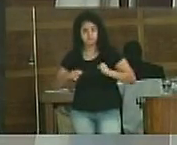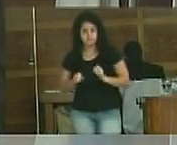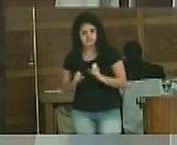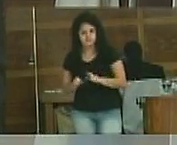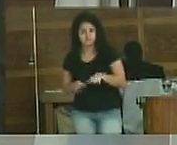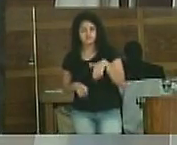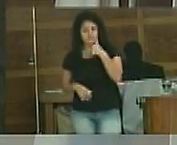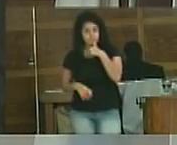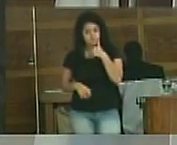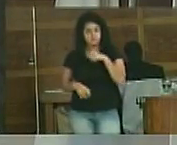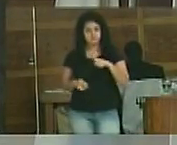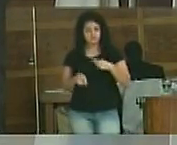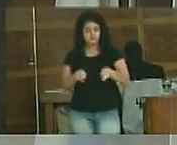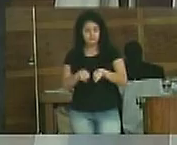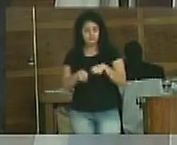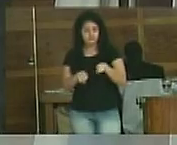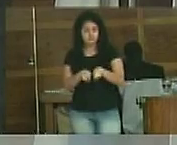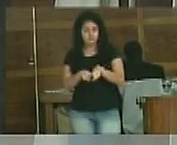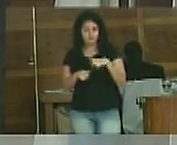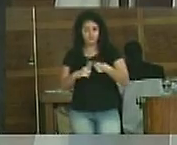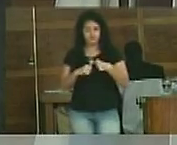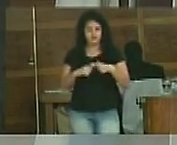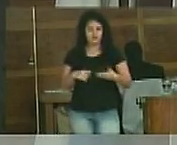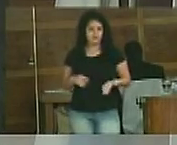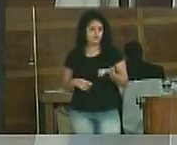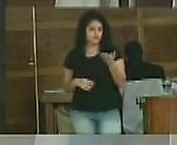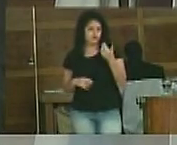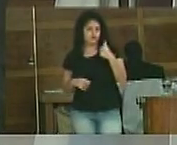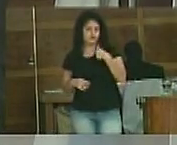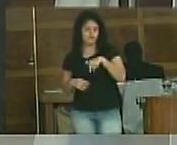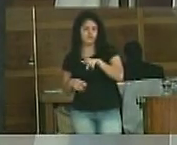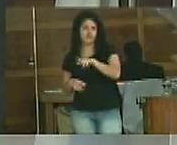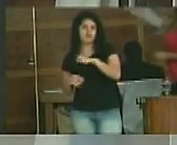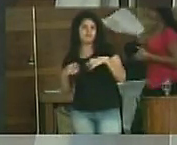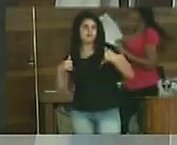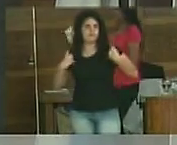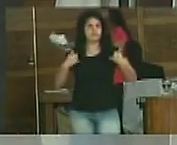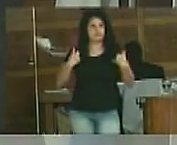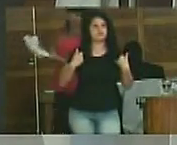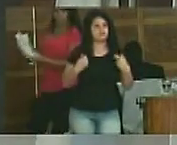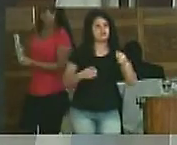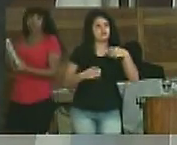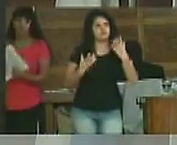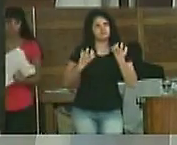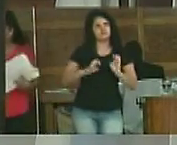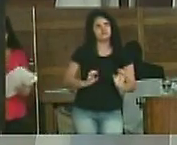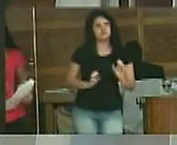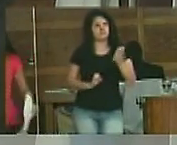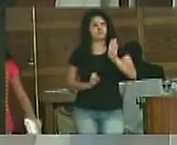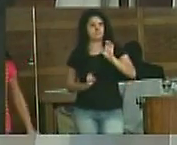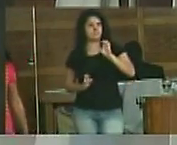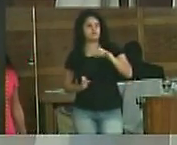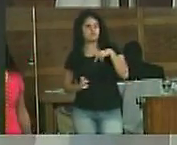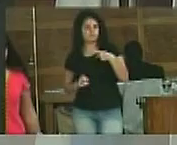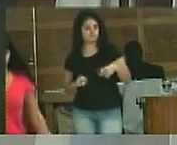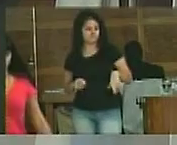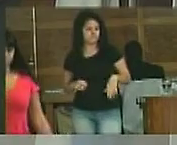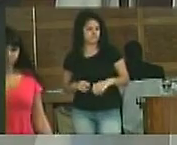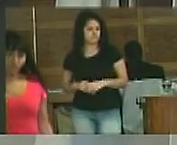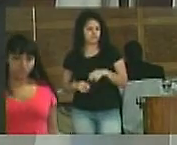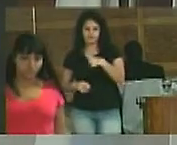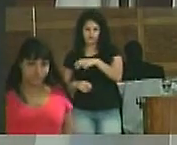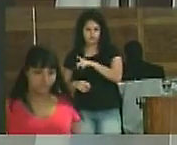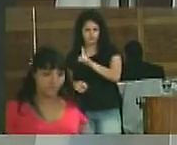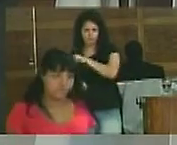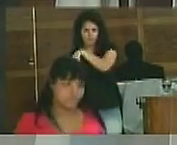todas, mas uma grande maioria vai para o baile funk lá, rebolar bundinha, aí depois não quer que o bote dê talbada na bunda. Então não vai para aquela